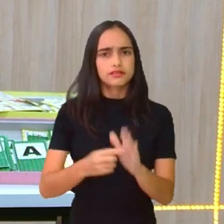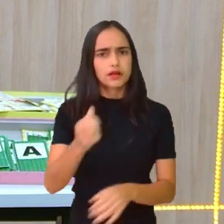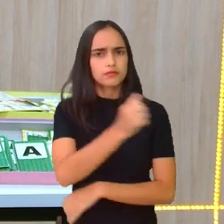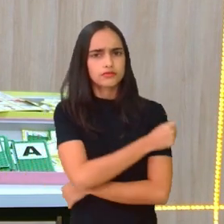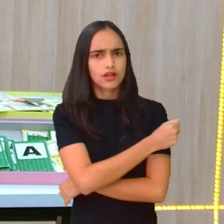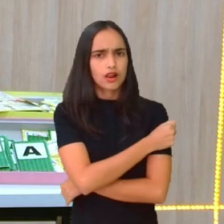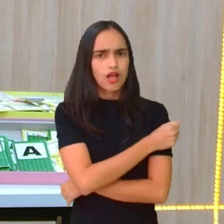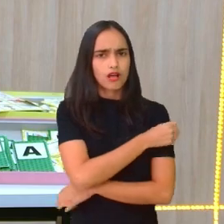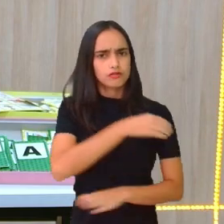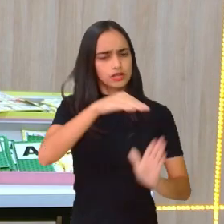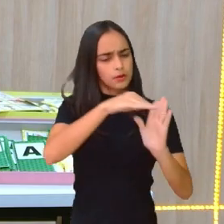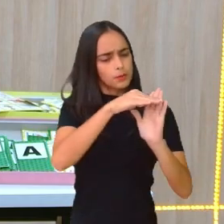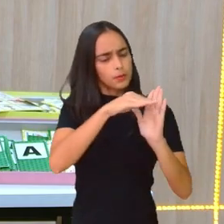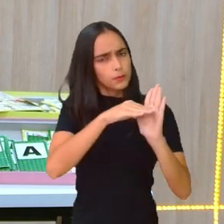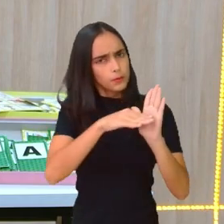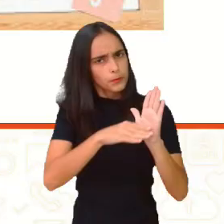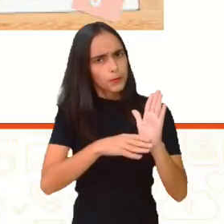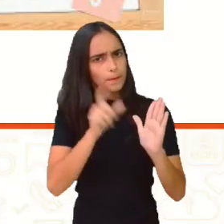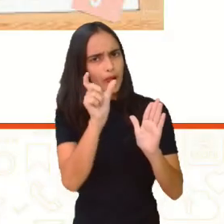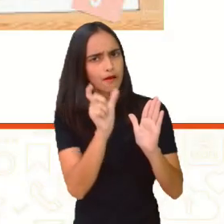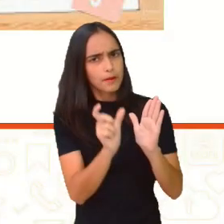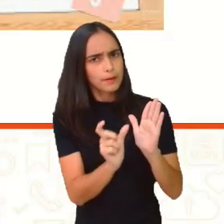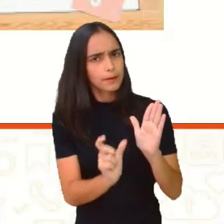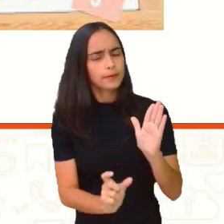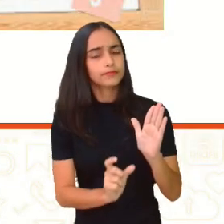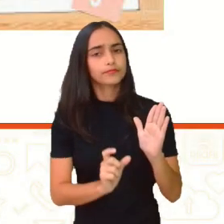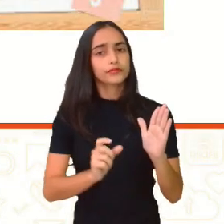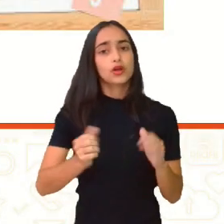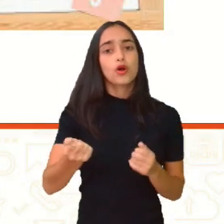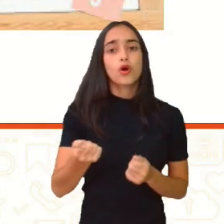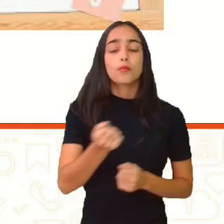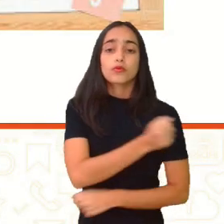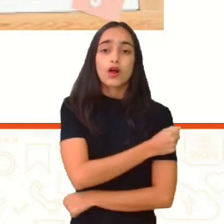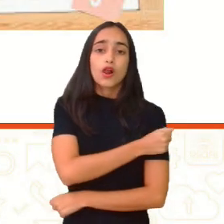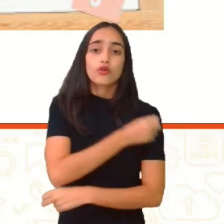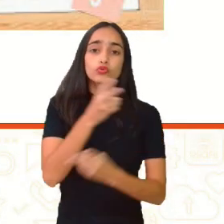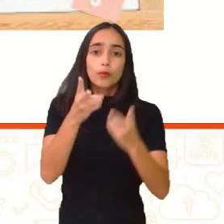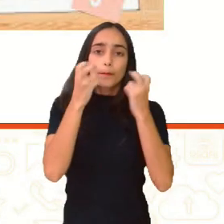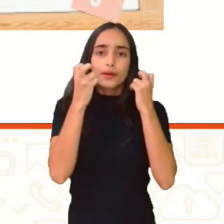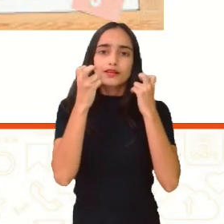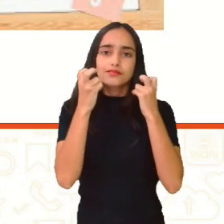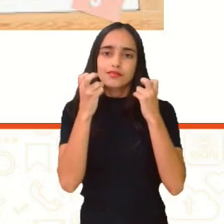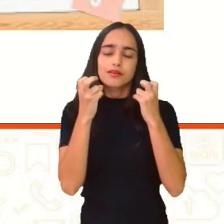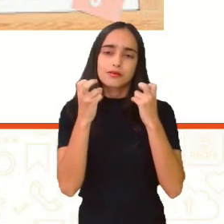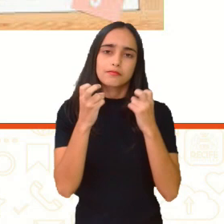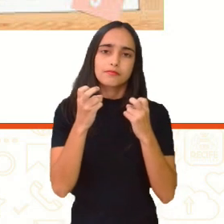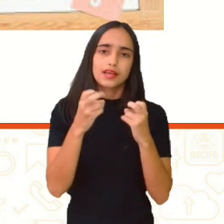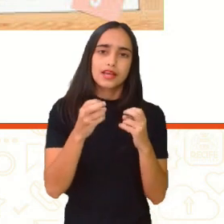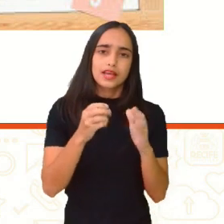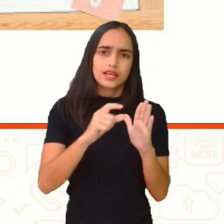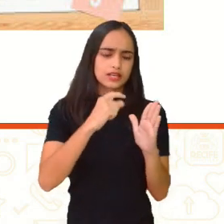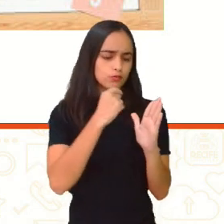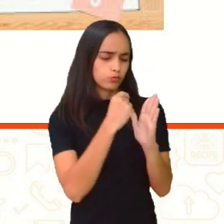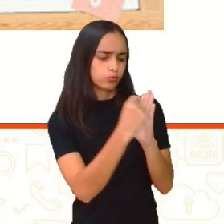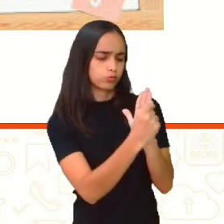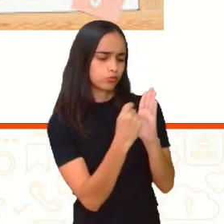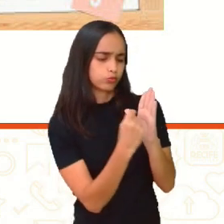de palavras, um glossário de palavras, para que ele perceba que as palavras são escritas, né, e que existe